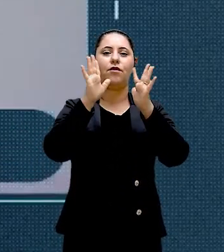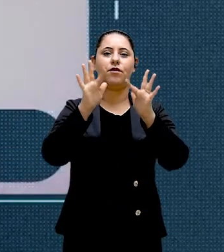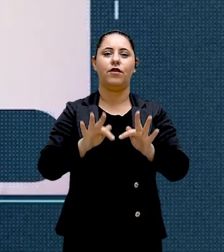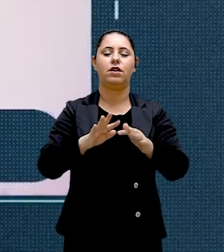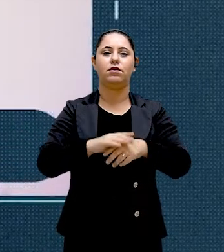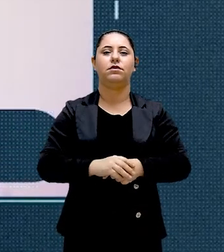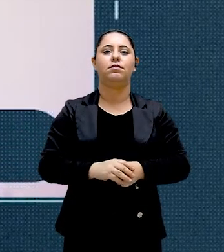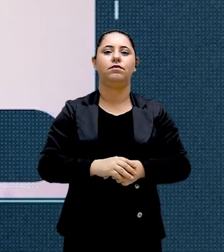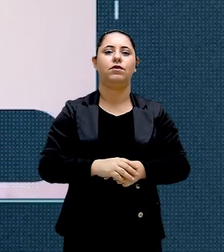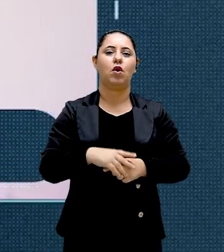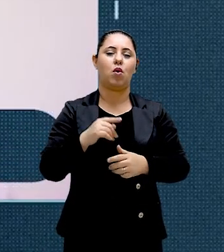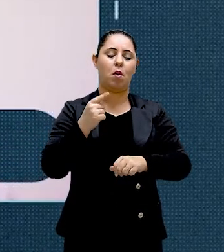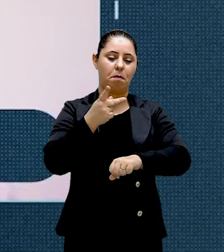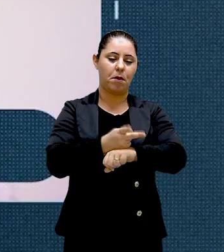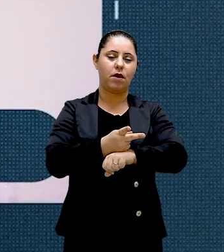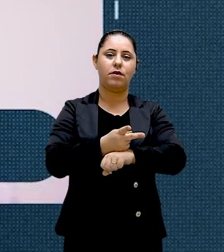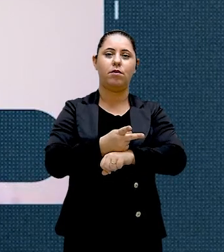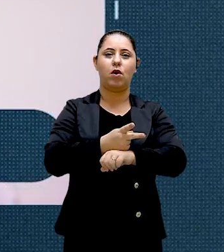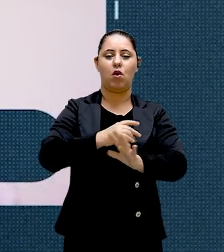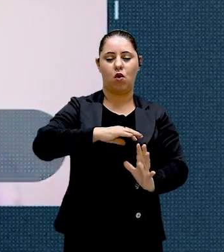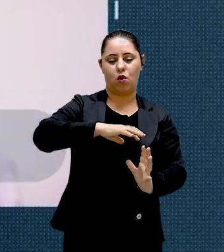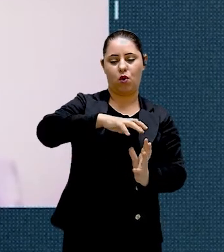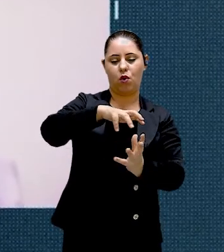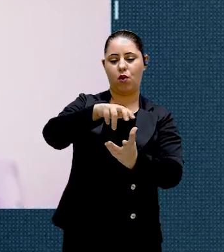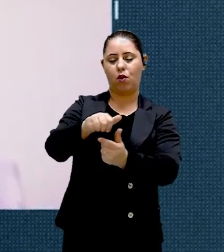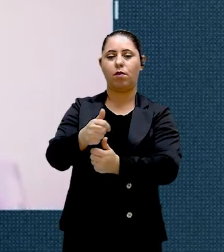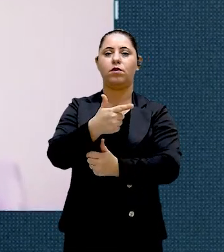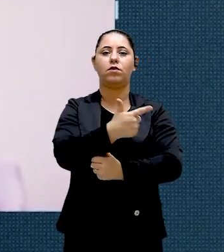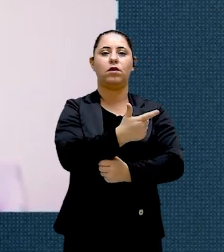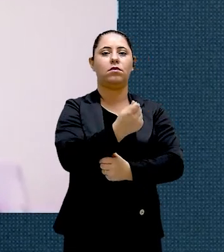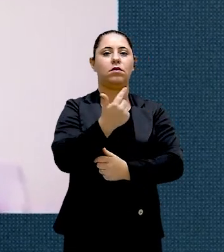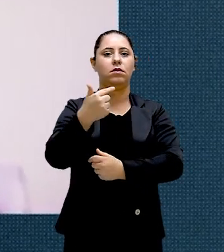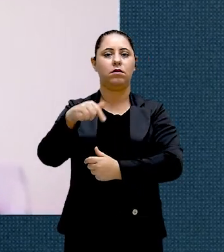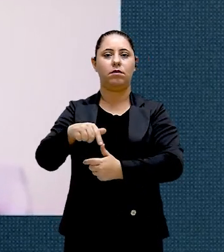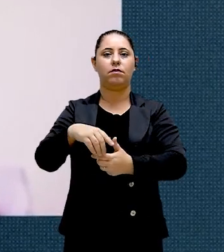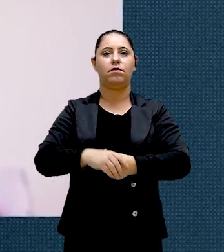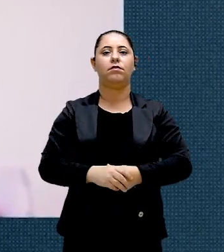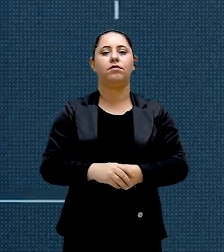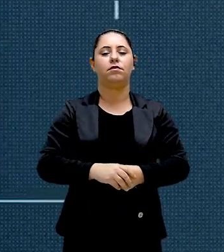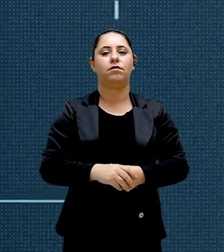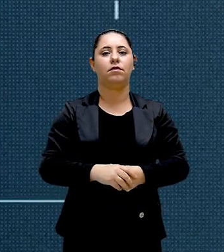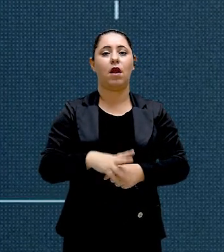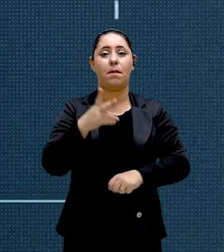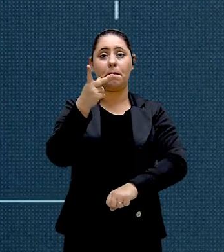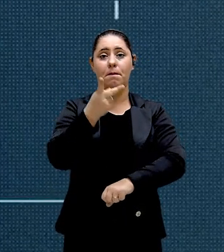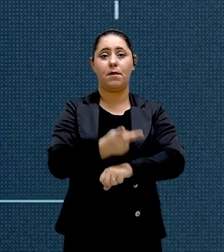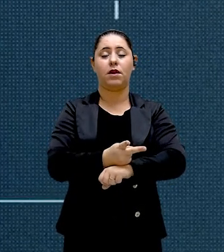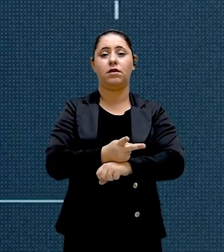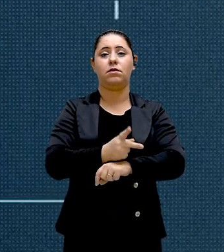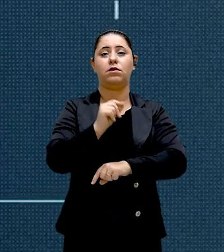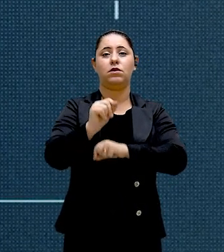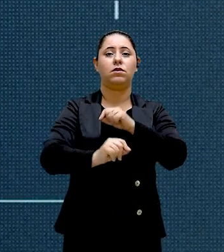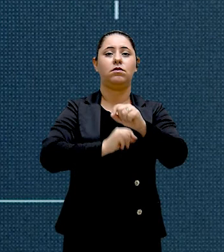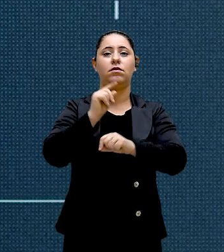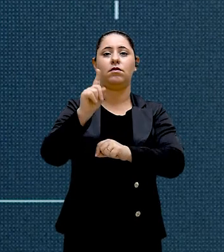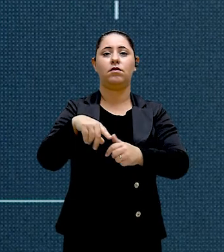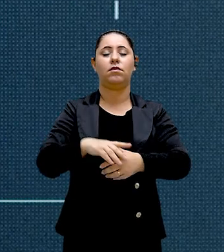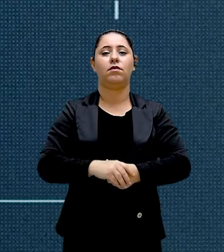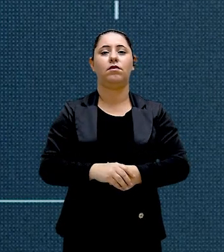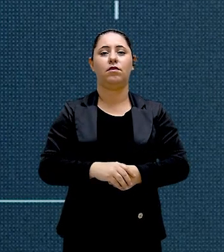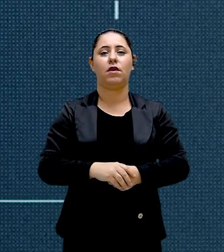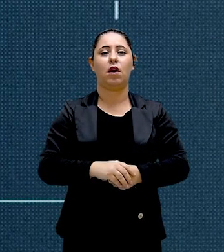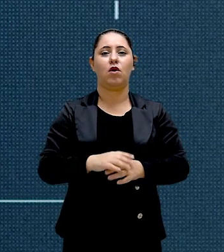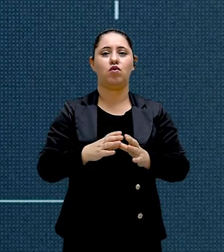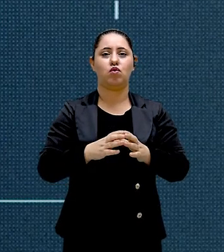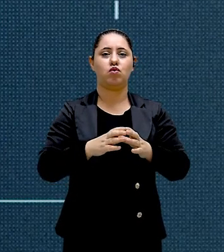premiação mundial em 2017. Essa premiação ela é de uma grande indústria britânica,